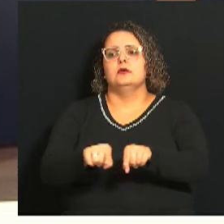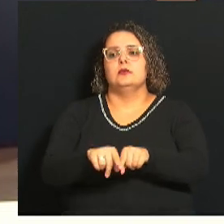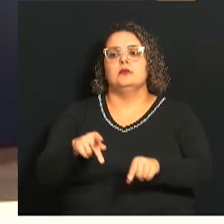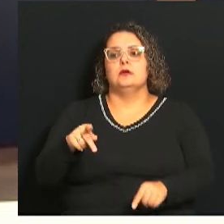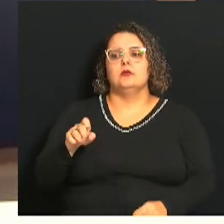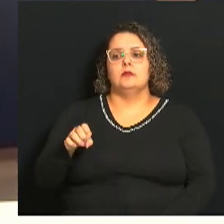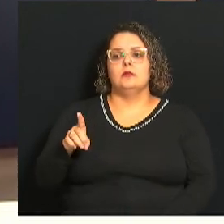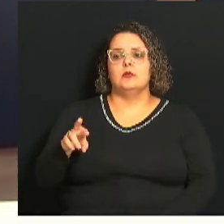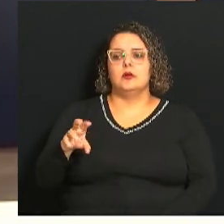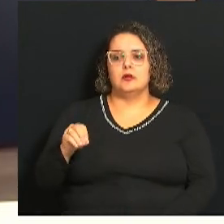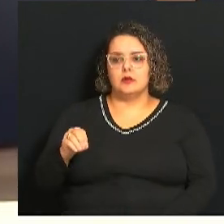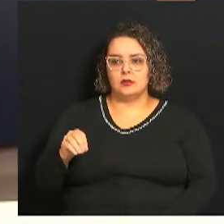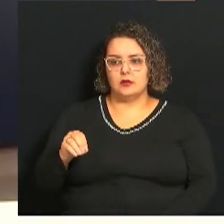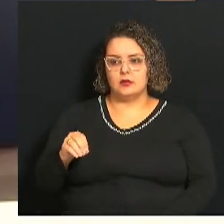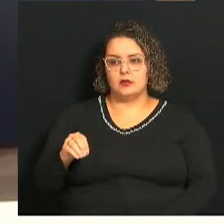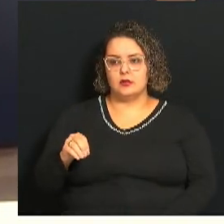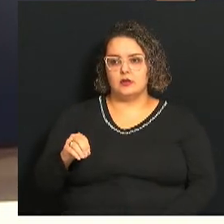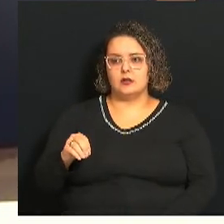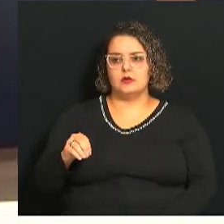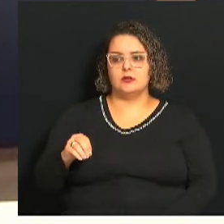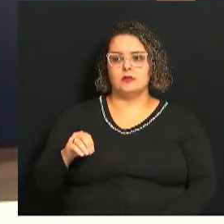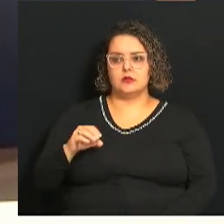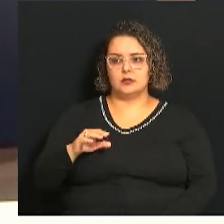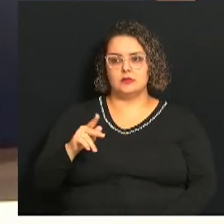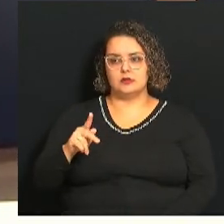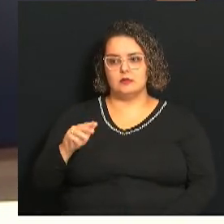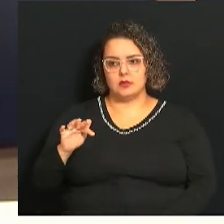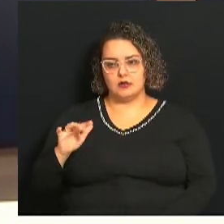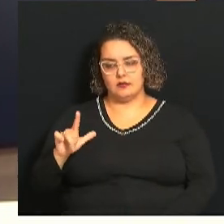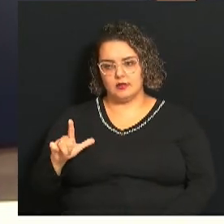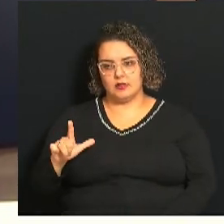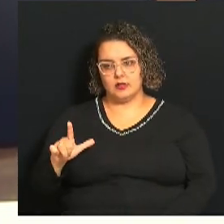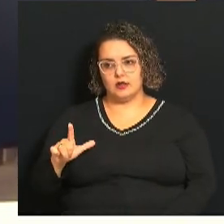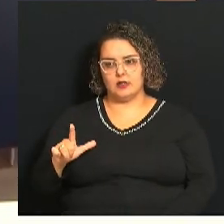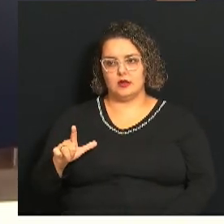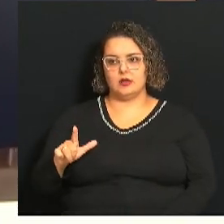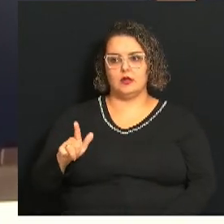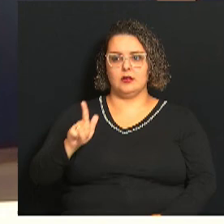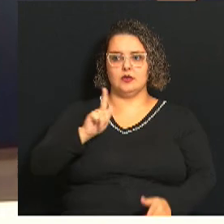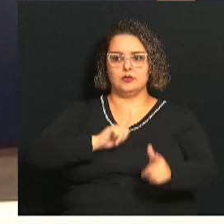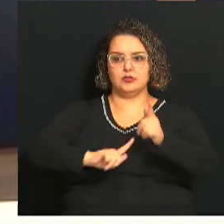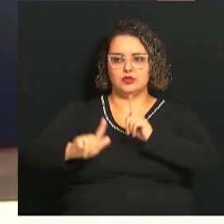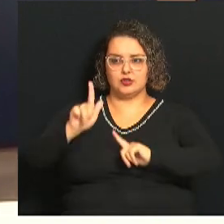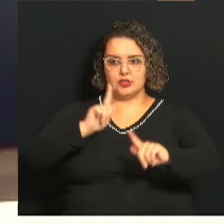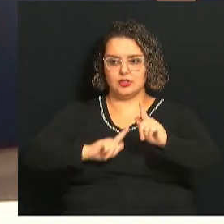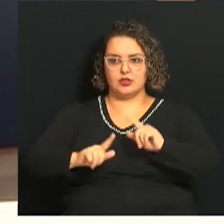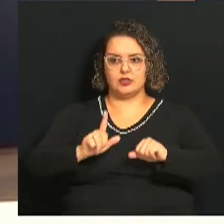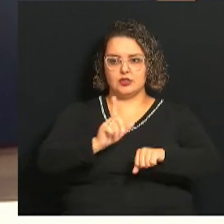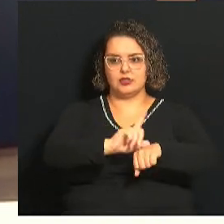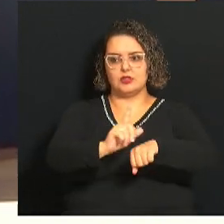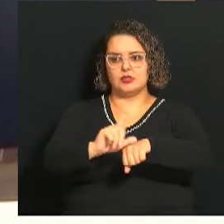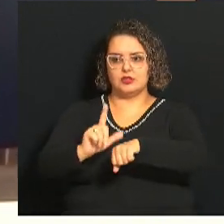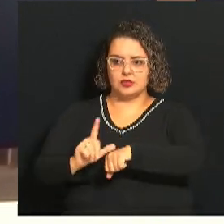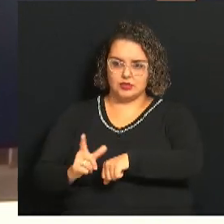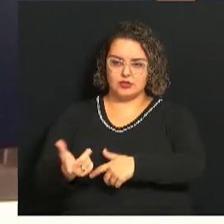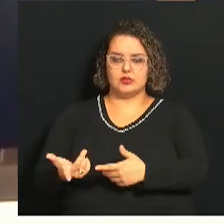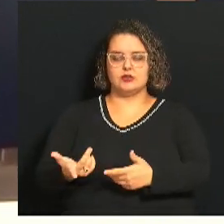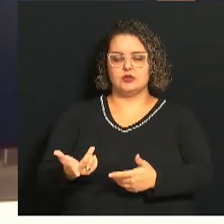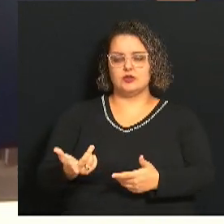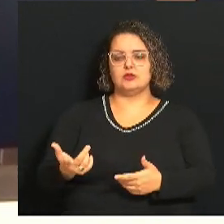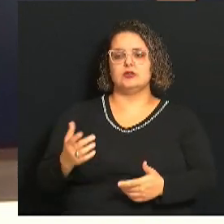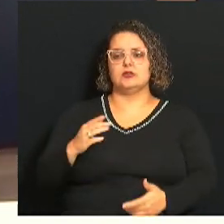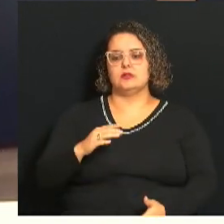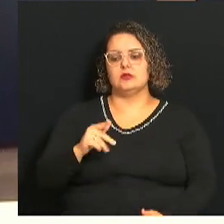Pedro Diaro, que é gerente comercial de serviços da CPFL, que também responde